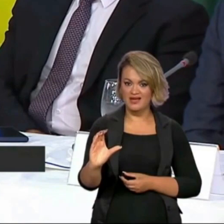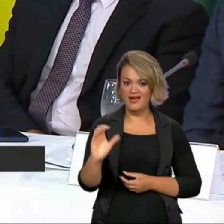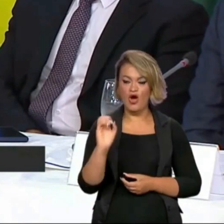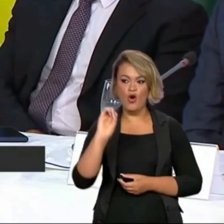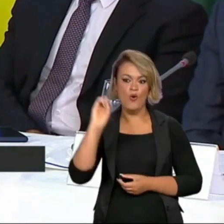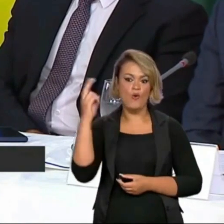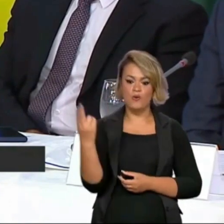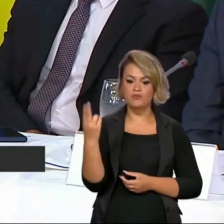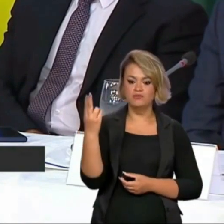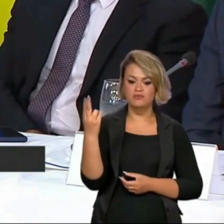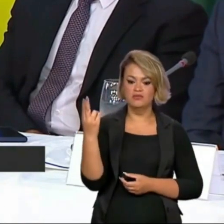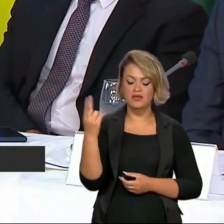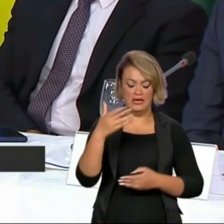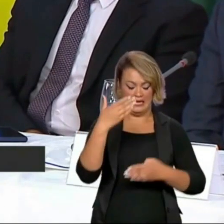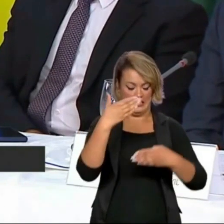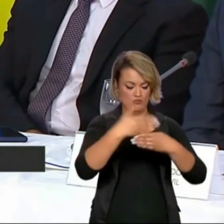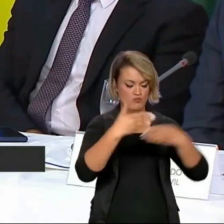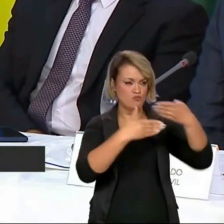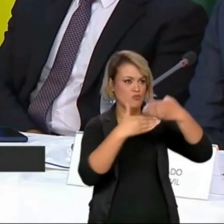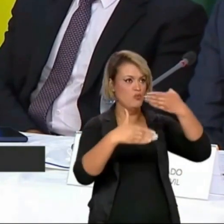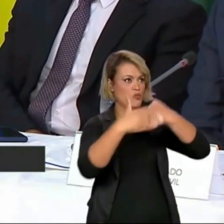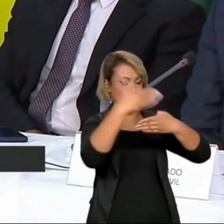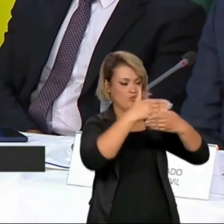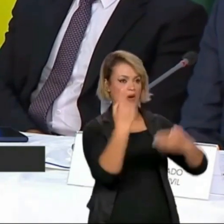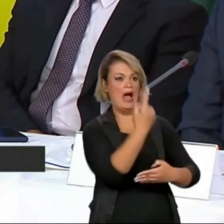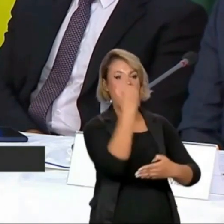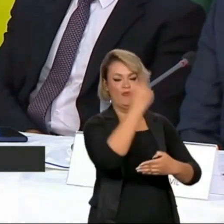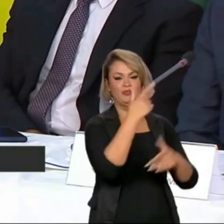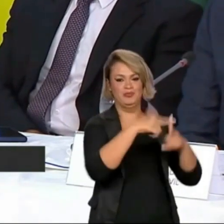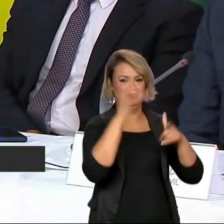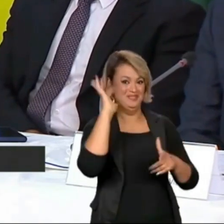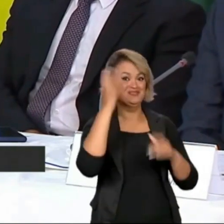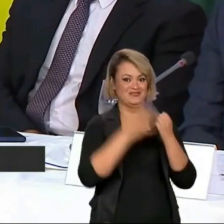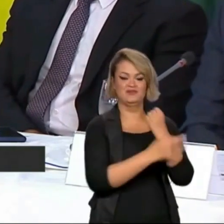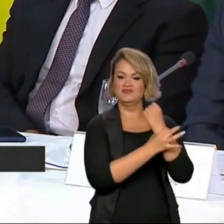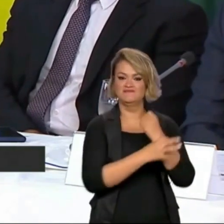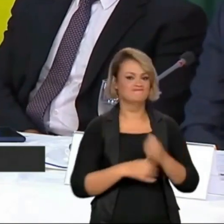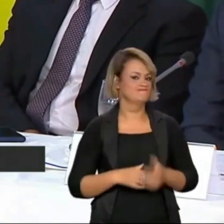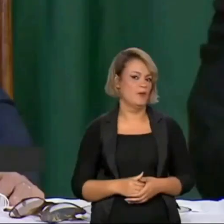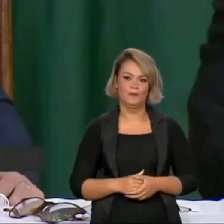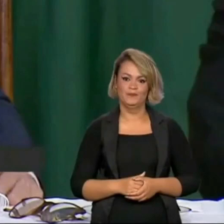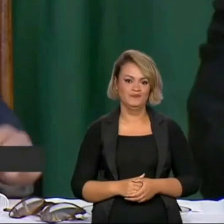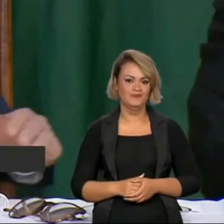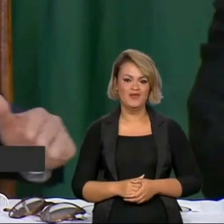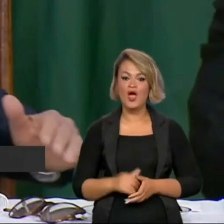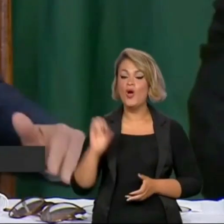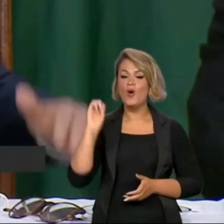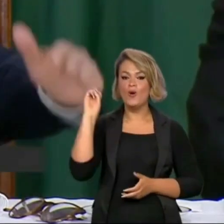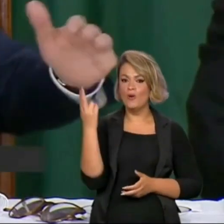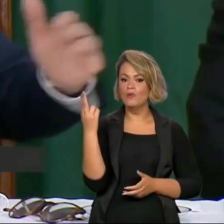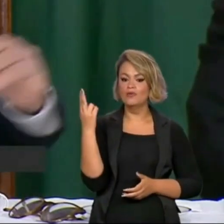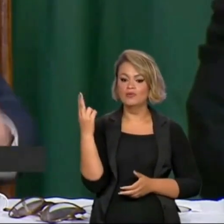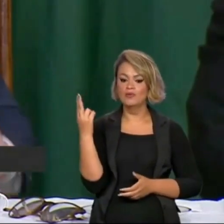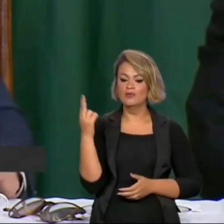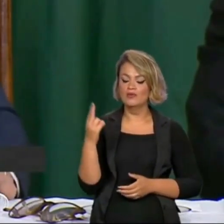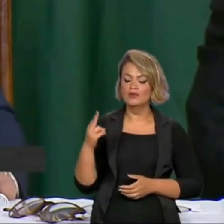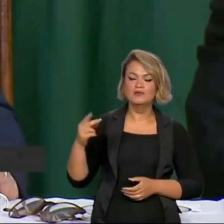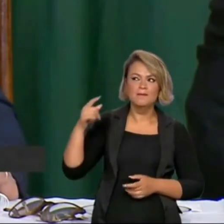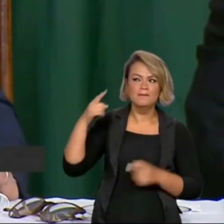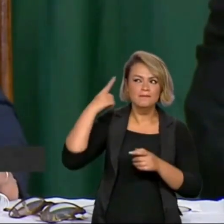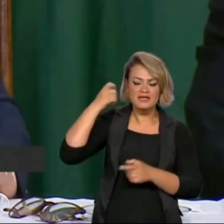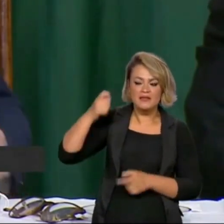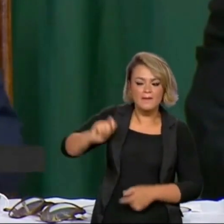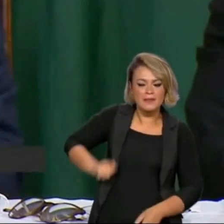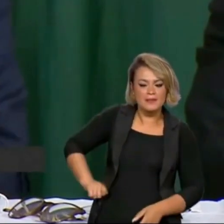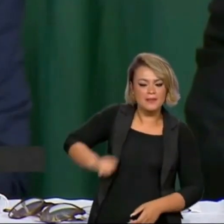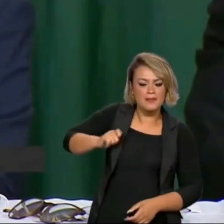problema elevando o muro da escola. A gente não vai resolver esse problema colocando detector de